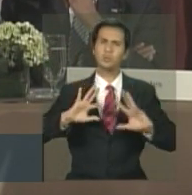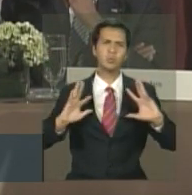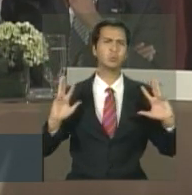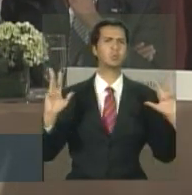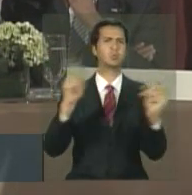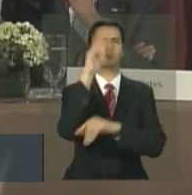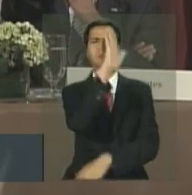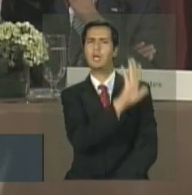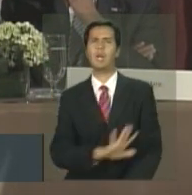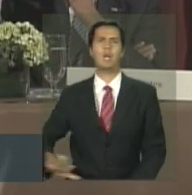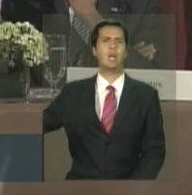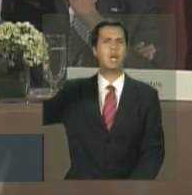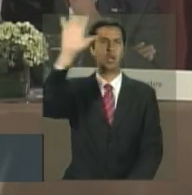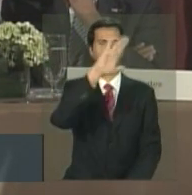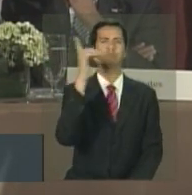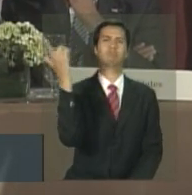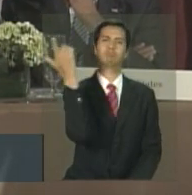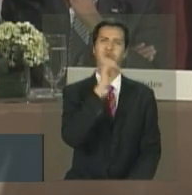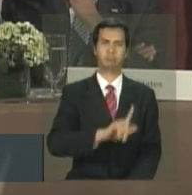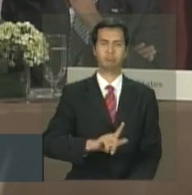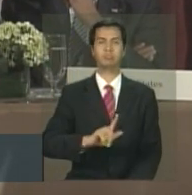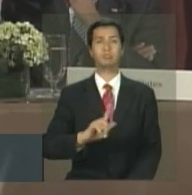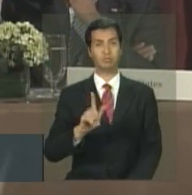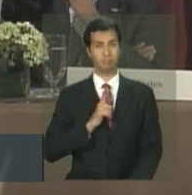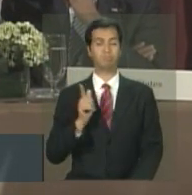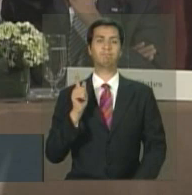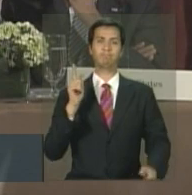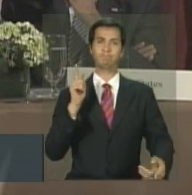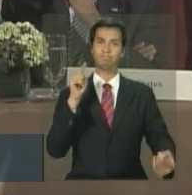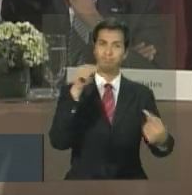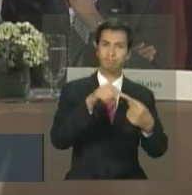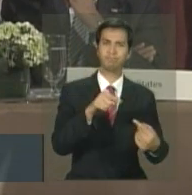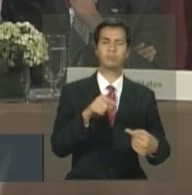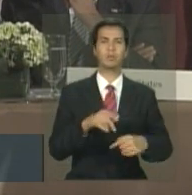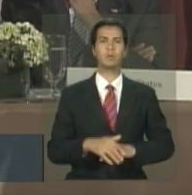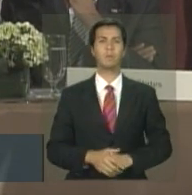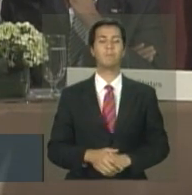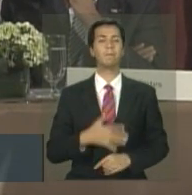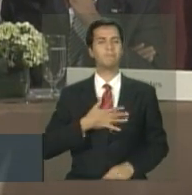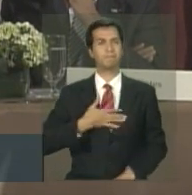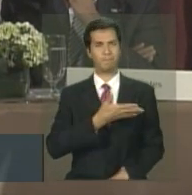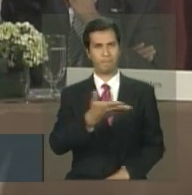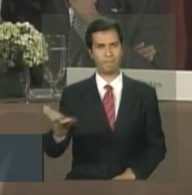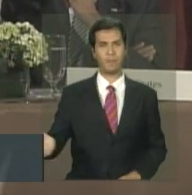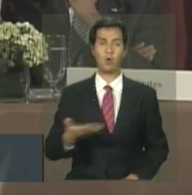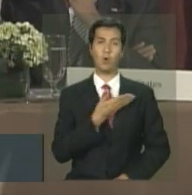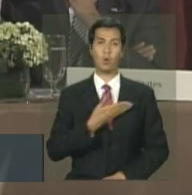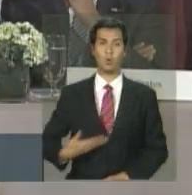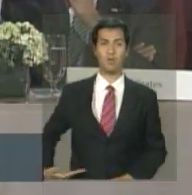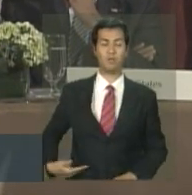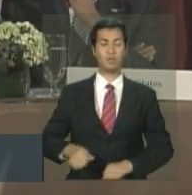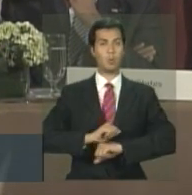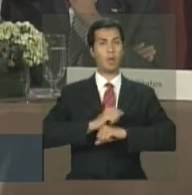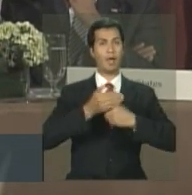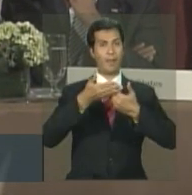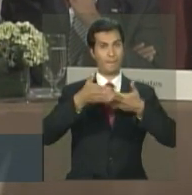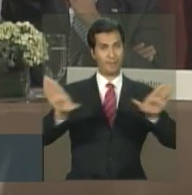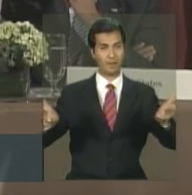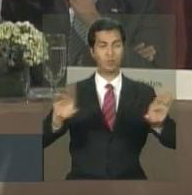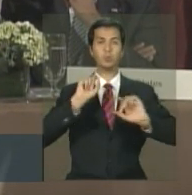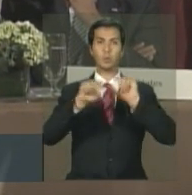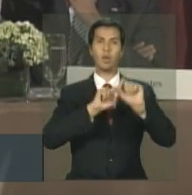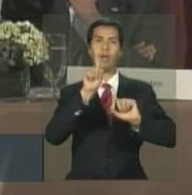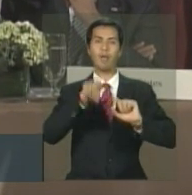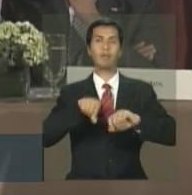amplo território nacional do país. Senhoras e senhores, o governo aberto não é apenas transparência e combate